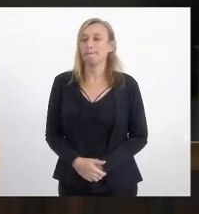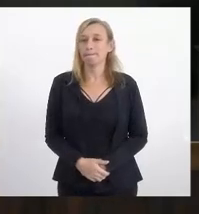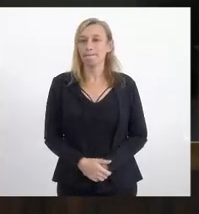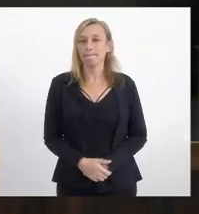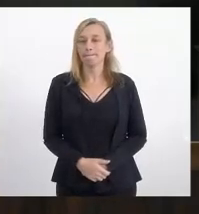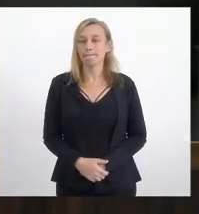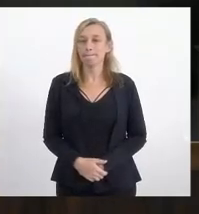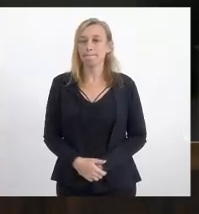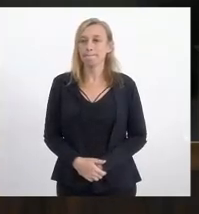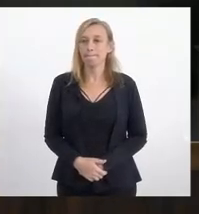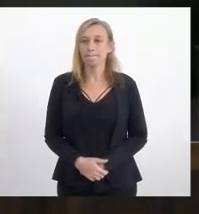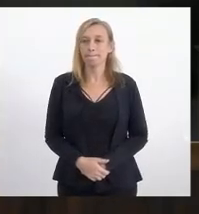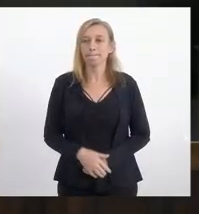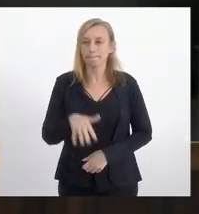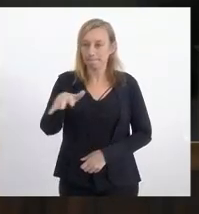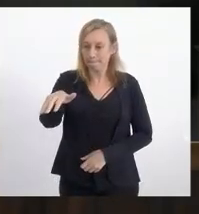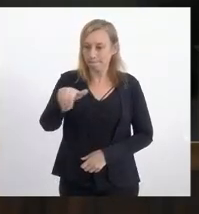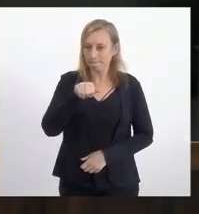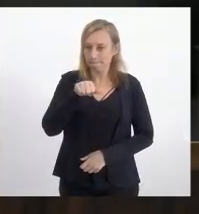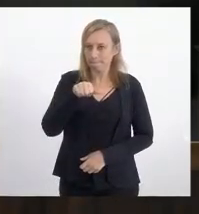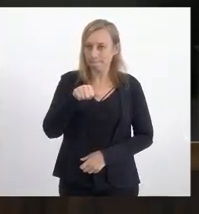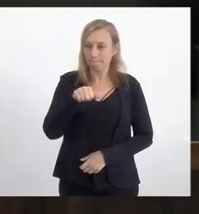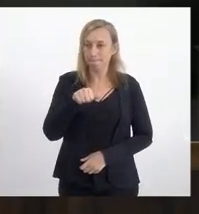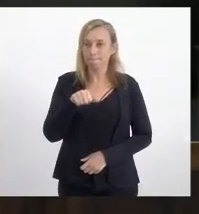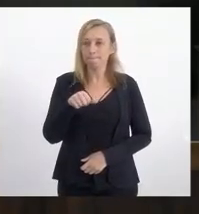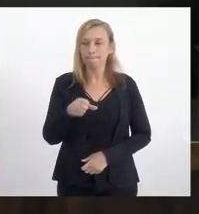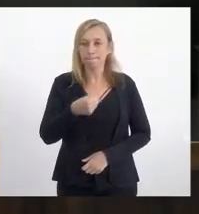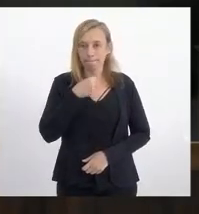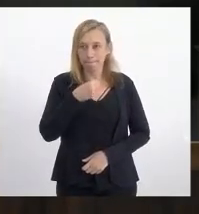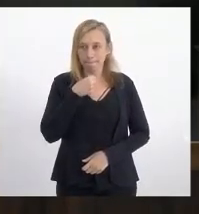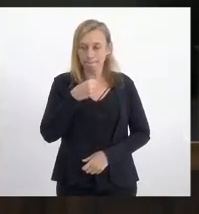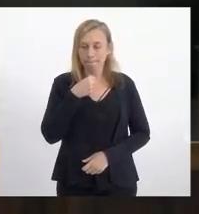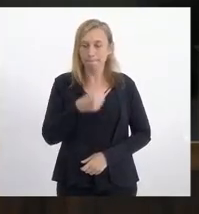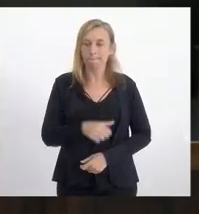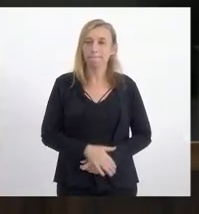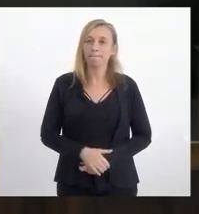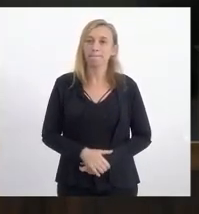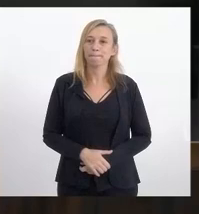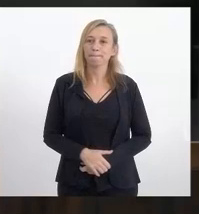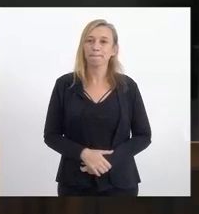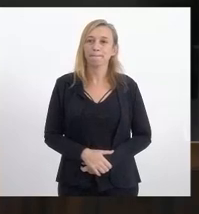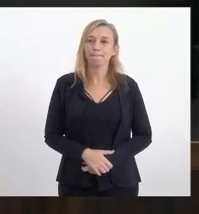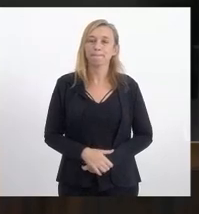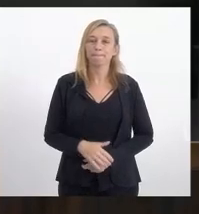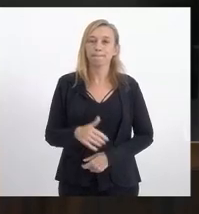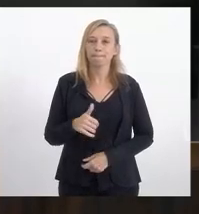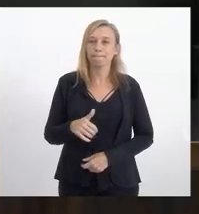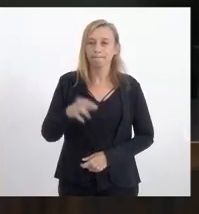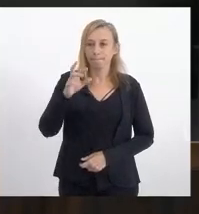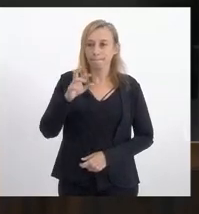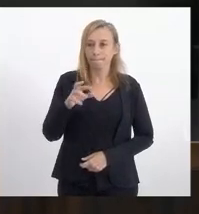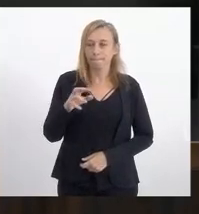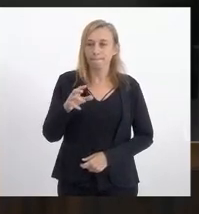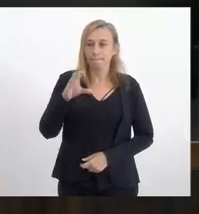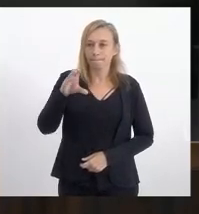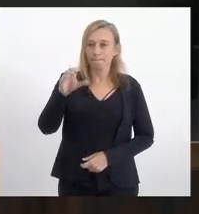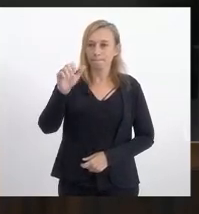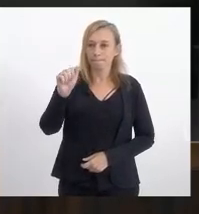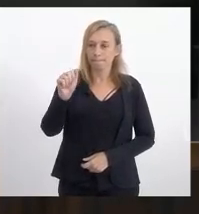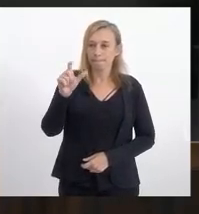eu vou passar palavra aqui eu chamar aqui o para o microfone e a parte Seu Carlos da Silva